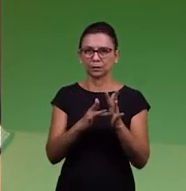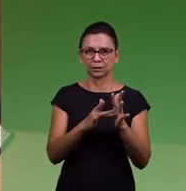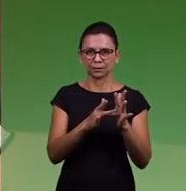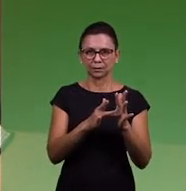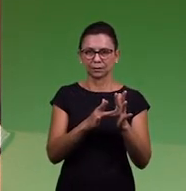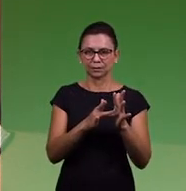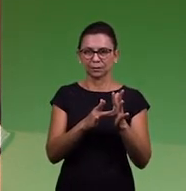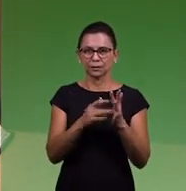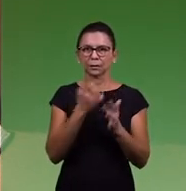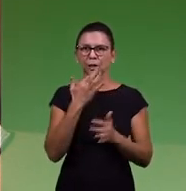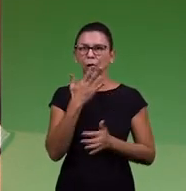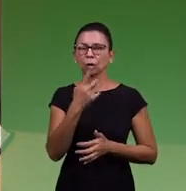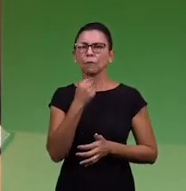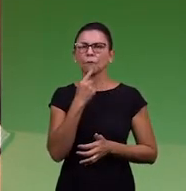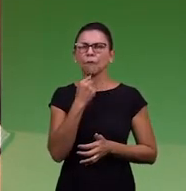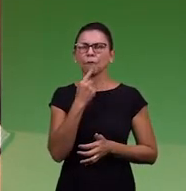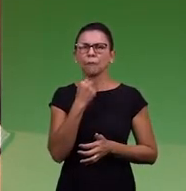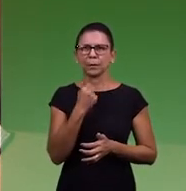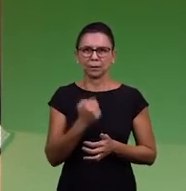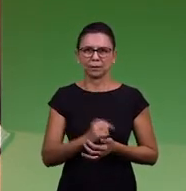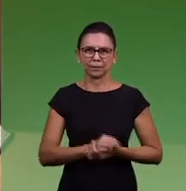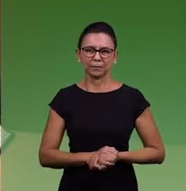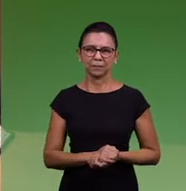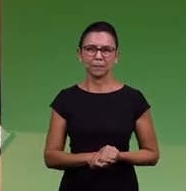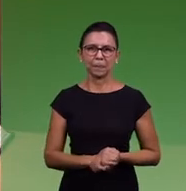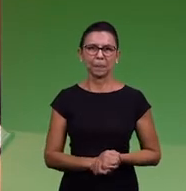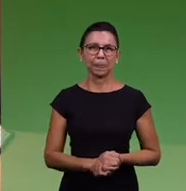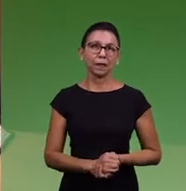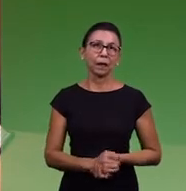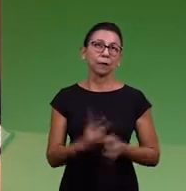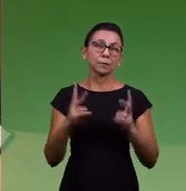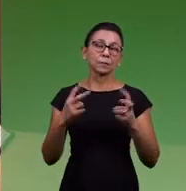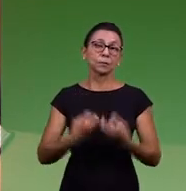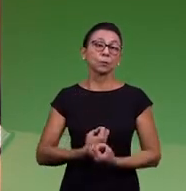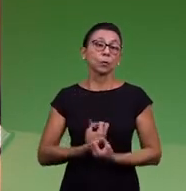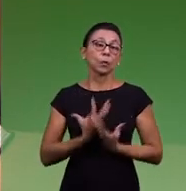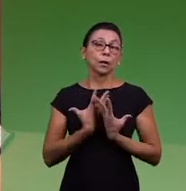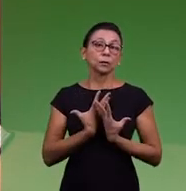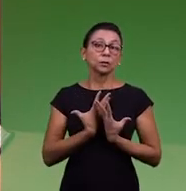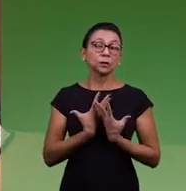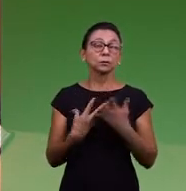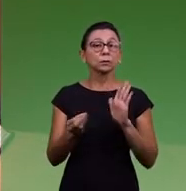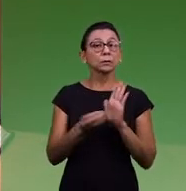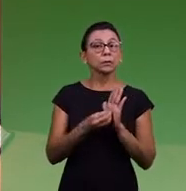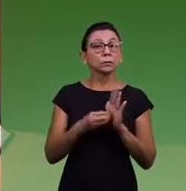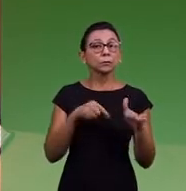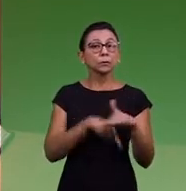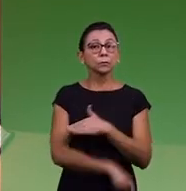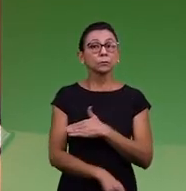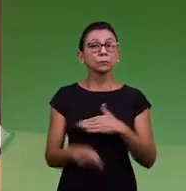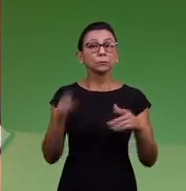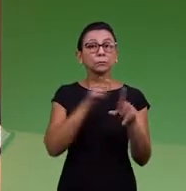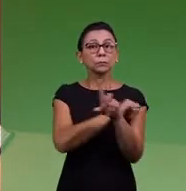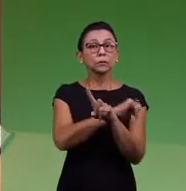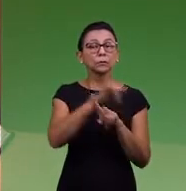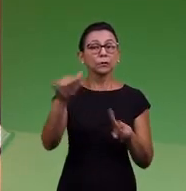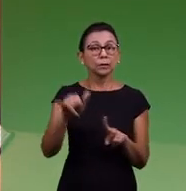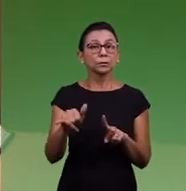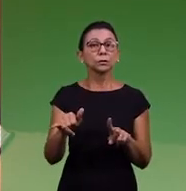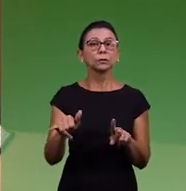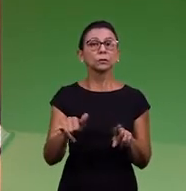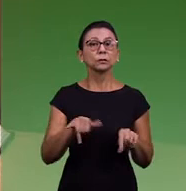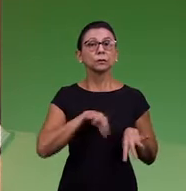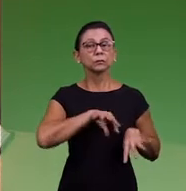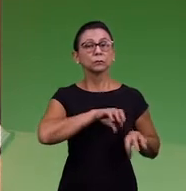púrpura. Então é uma expressão poética de um conteúdo profético profundo e que veio reforçar para